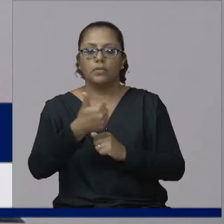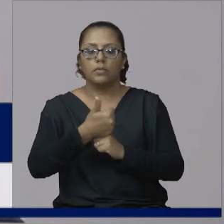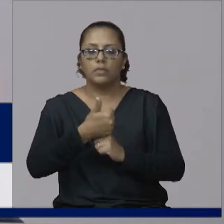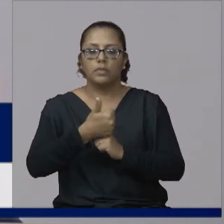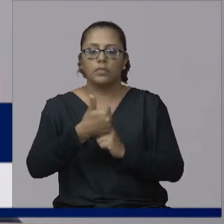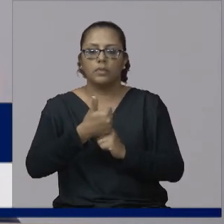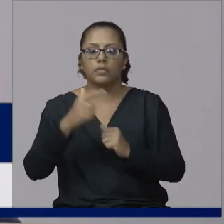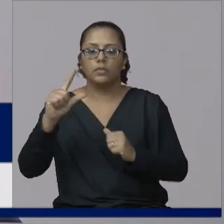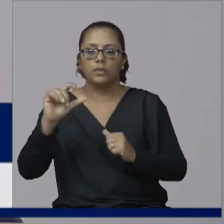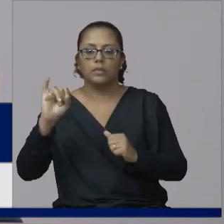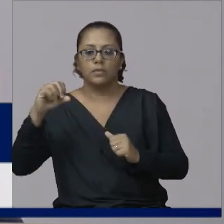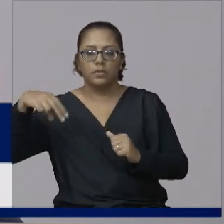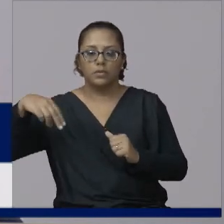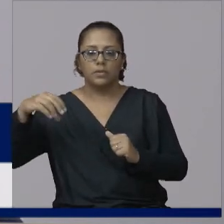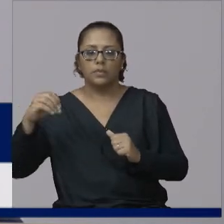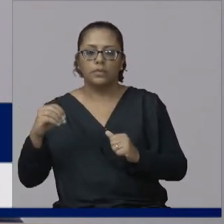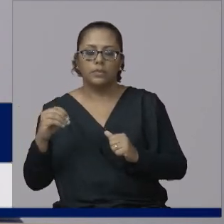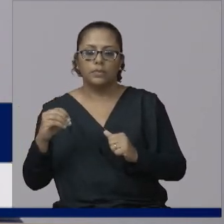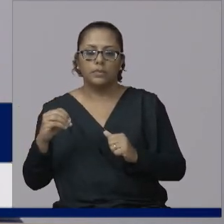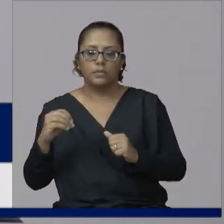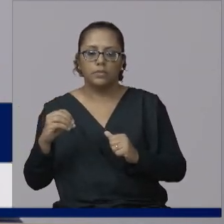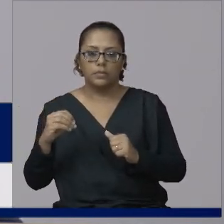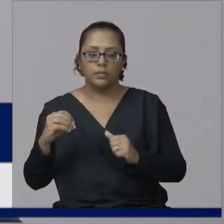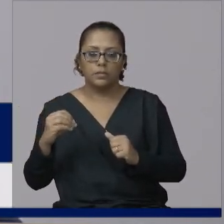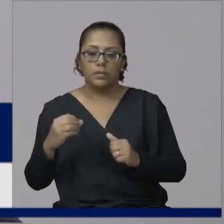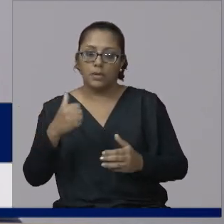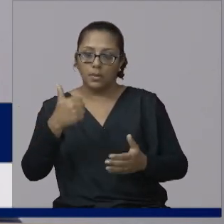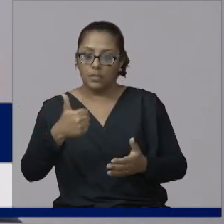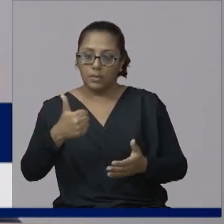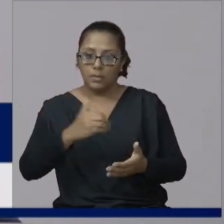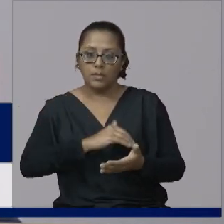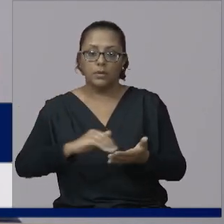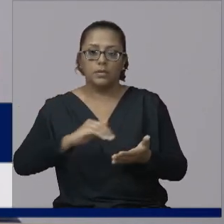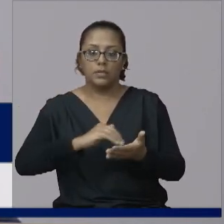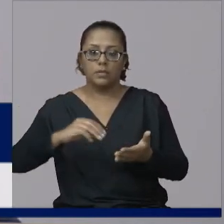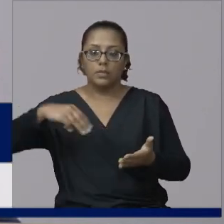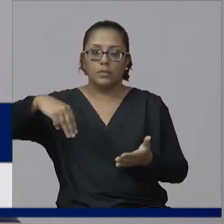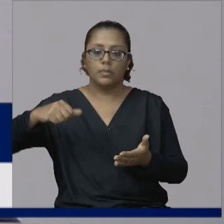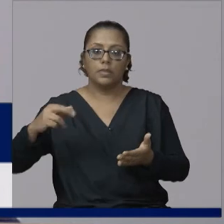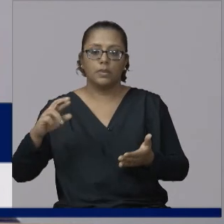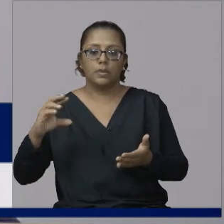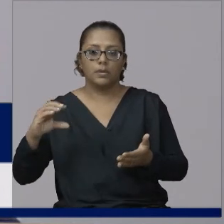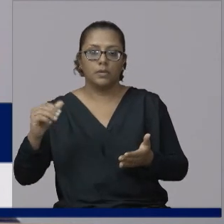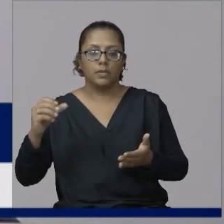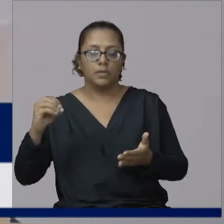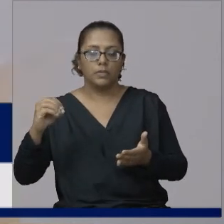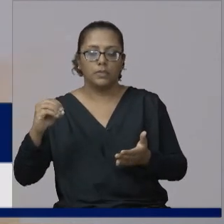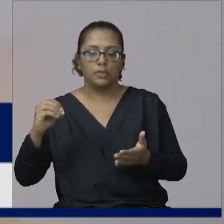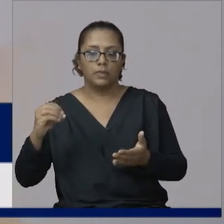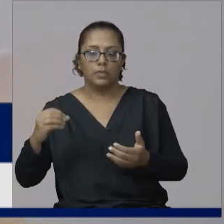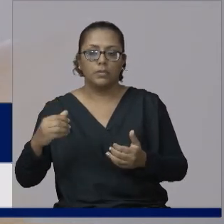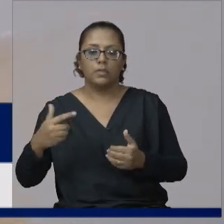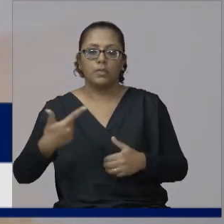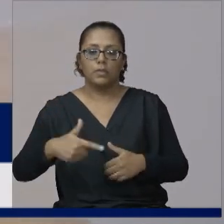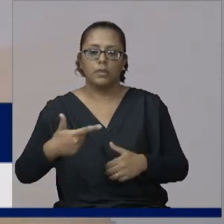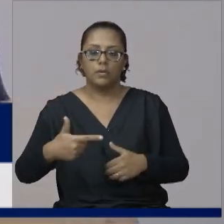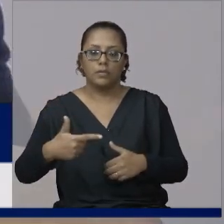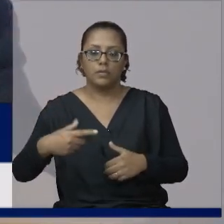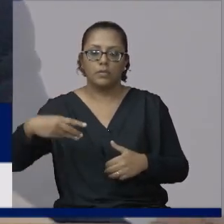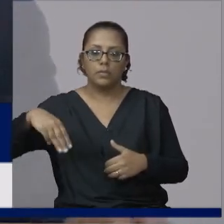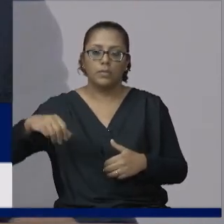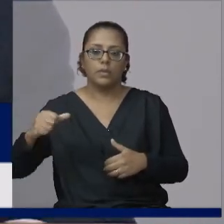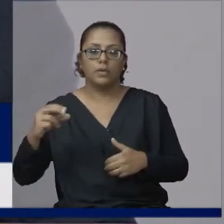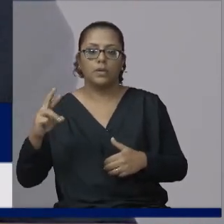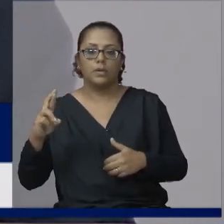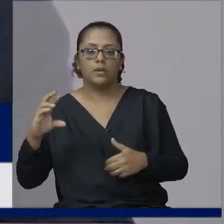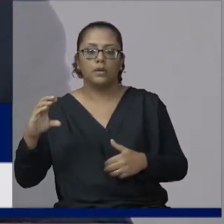Lino Bispo, primeiro secretário Marcão da Academia, segundo secretário Marcelo Garcia.